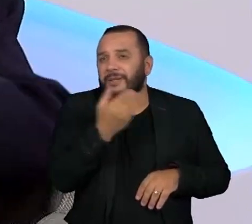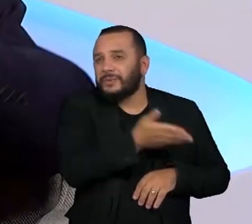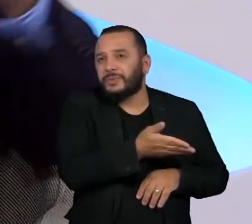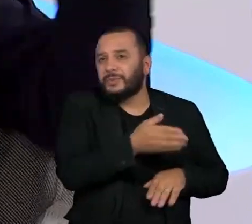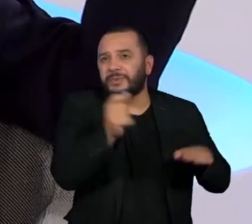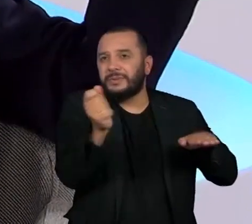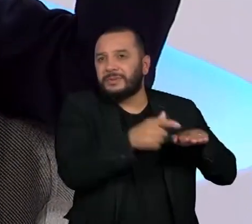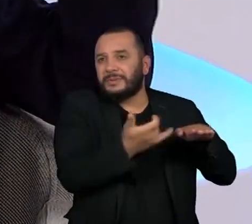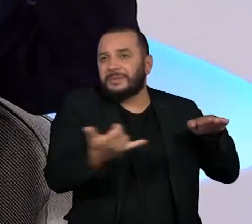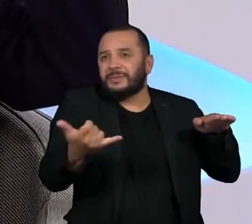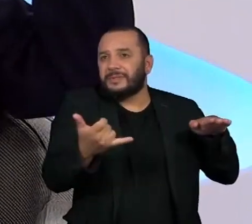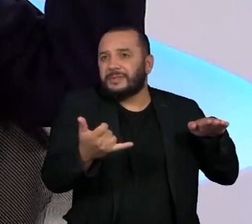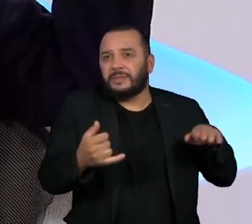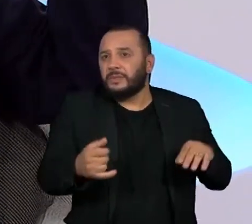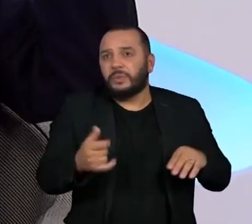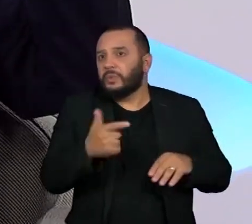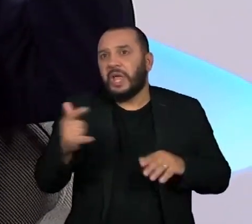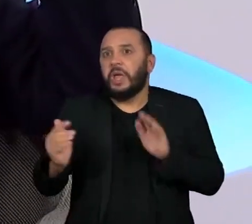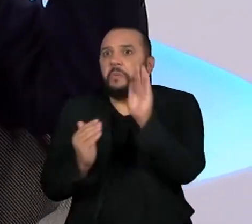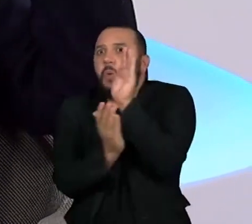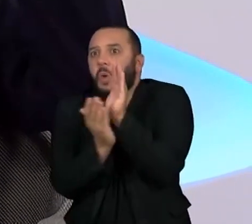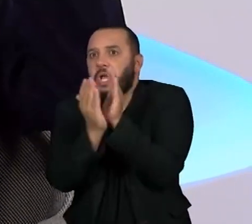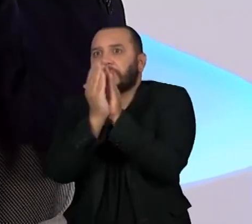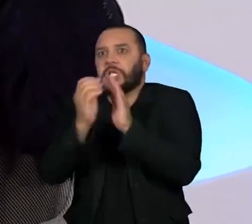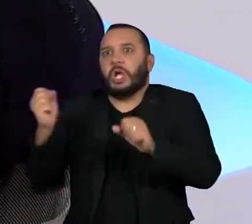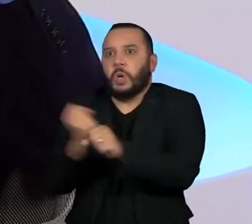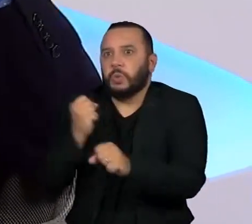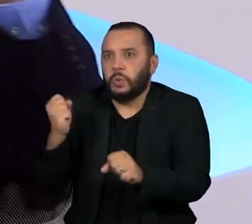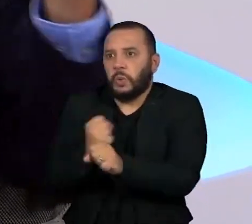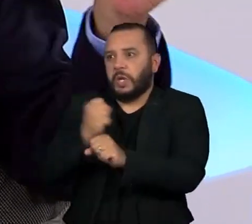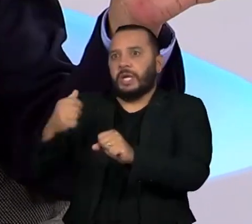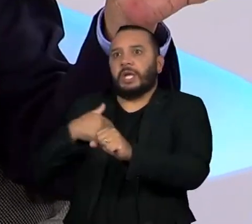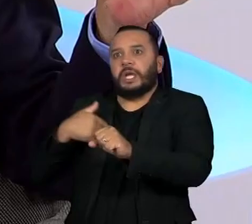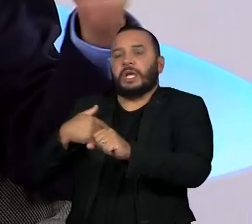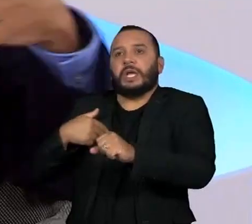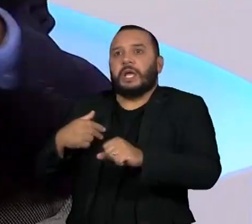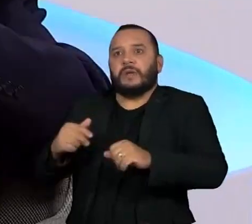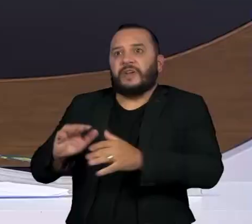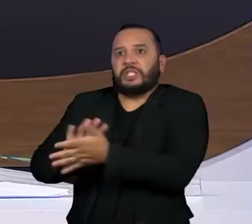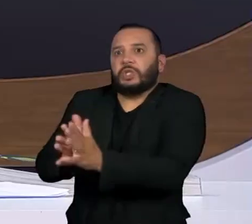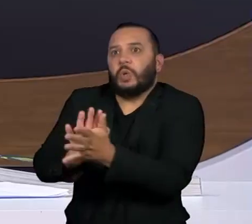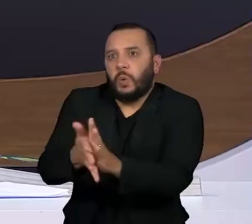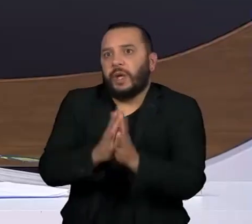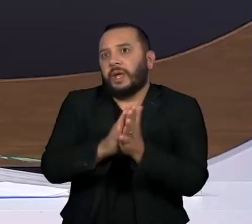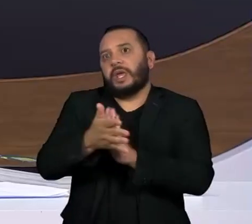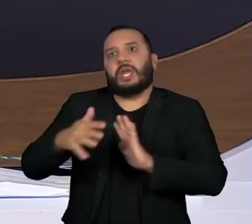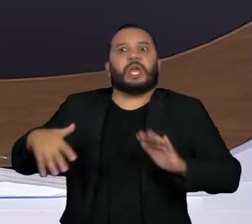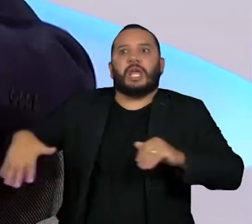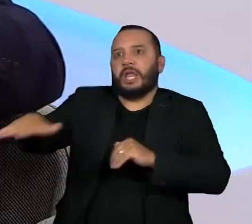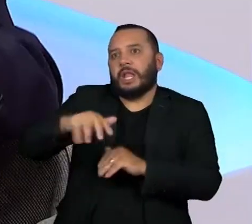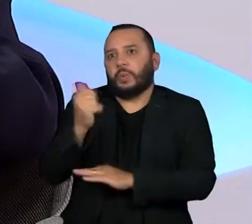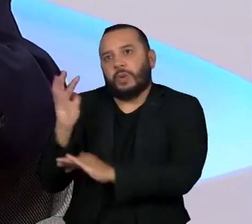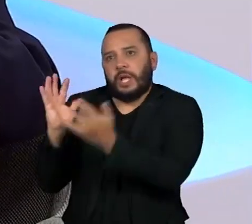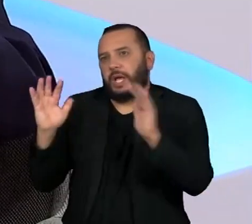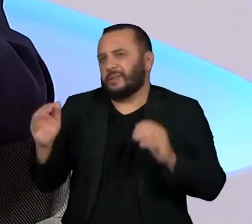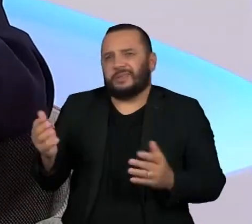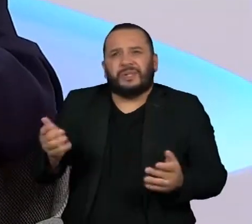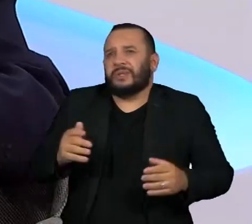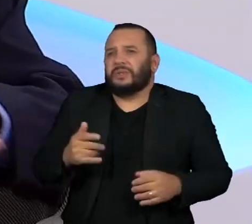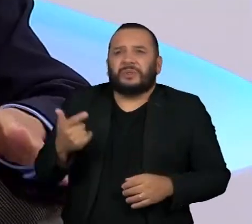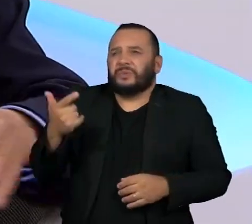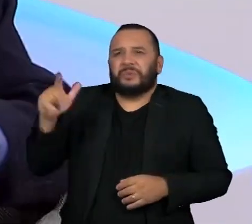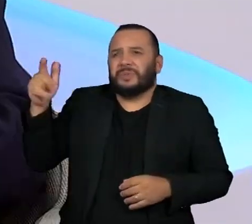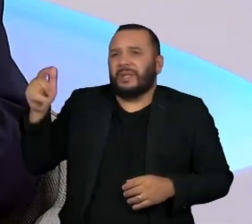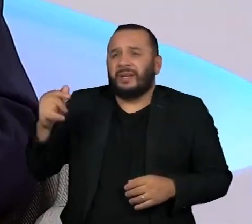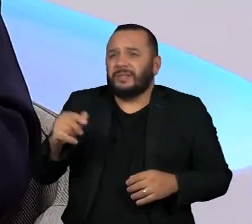nenhuma daquelas coisas da burocracia aquelas discussões e coisas isso não existe outro mundo toca